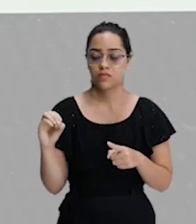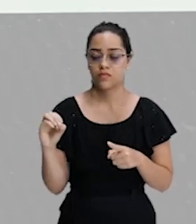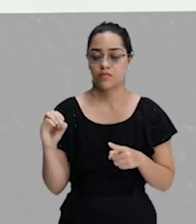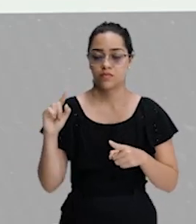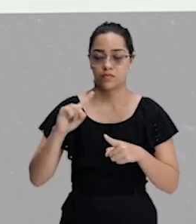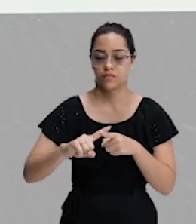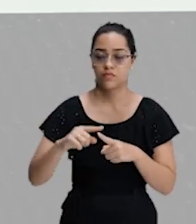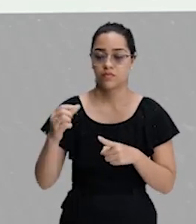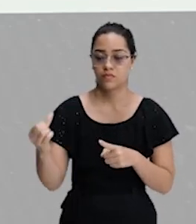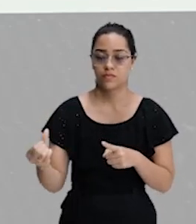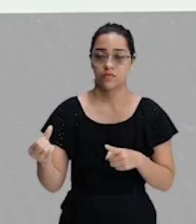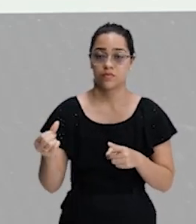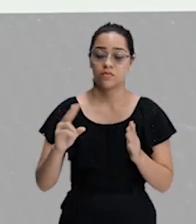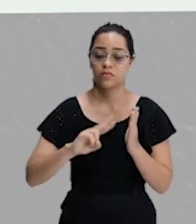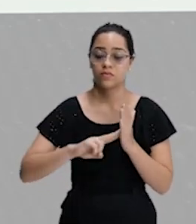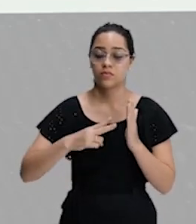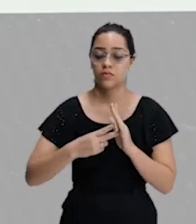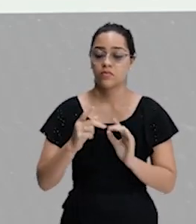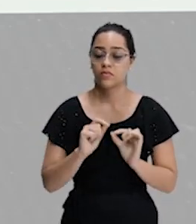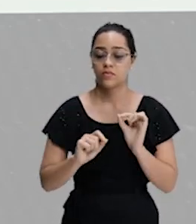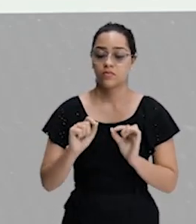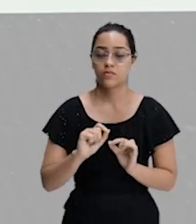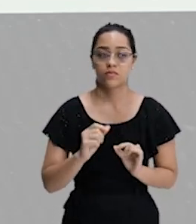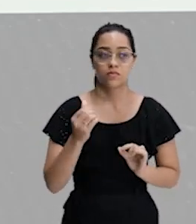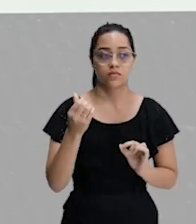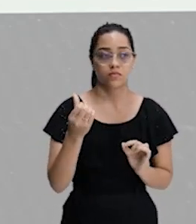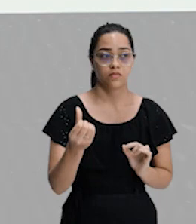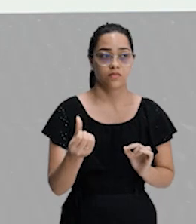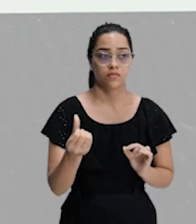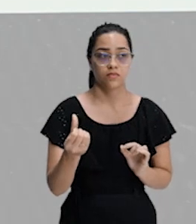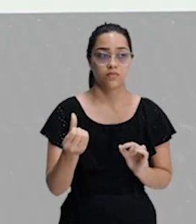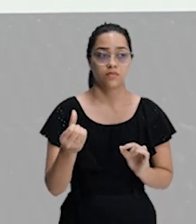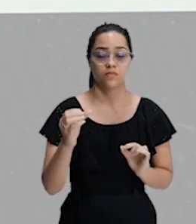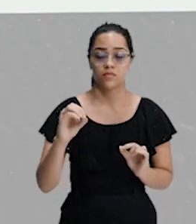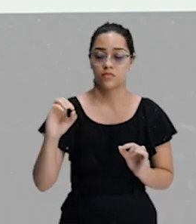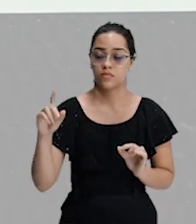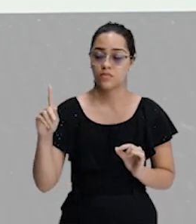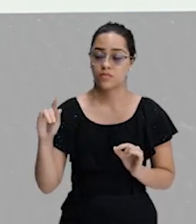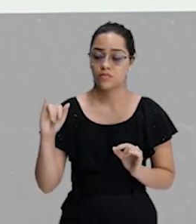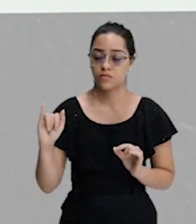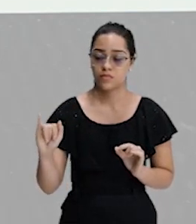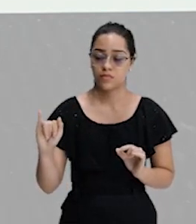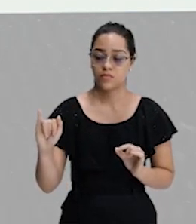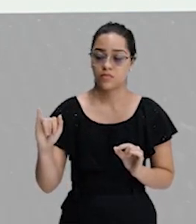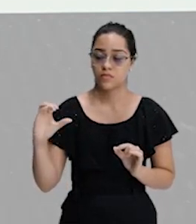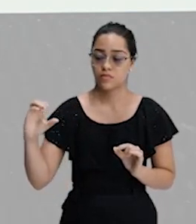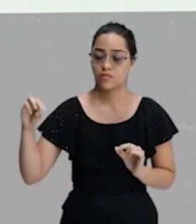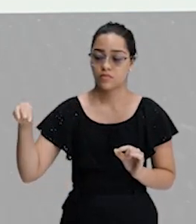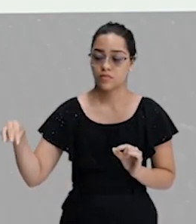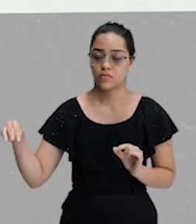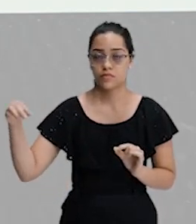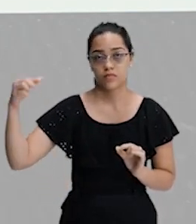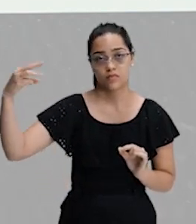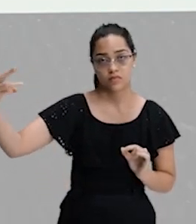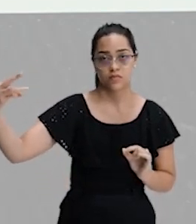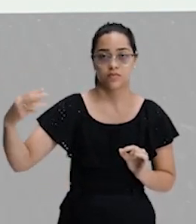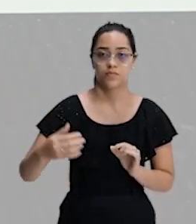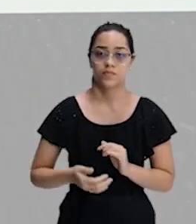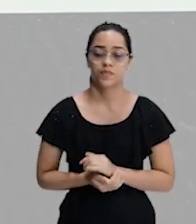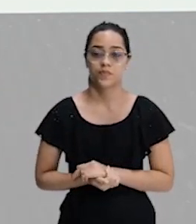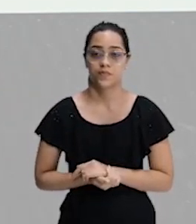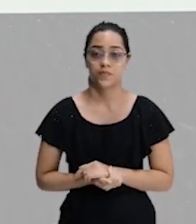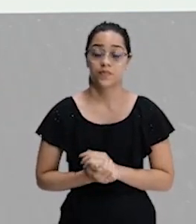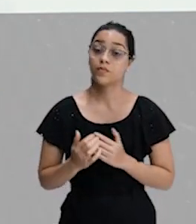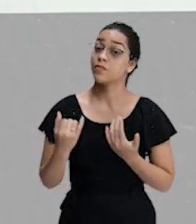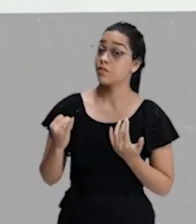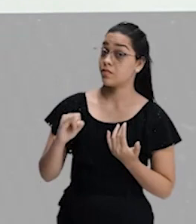vezes 6. Ou seja, 600 π centímetros cúbicos. Tá?